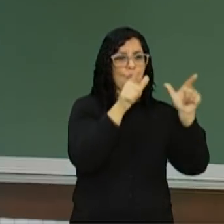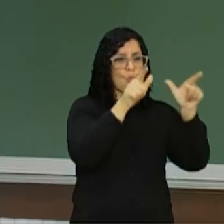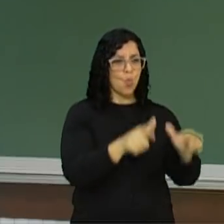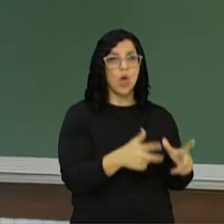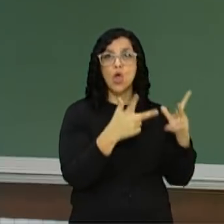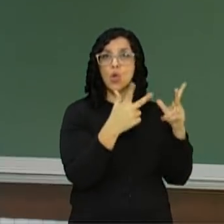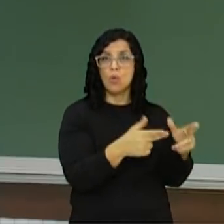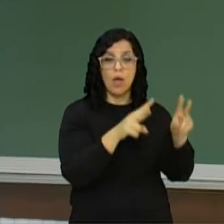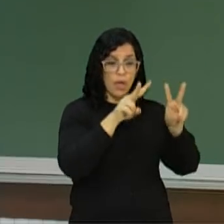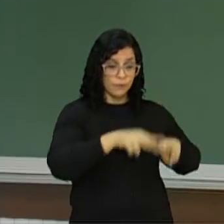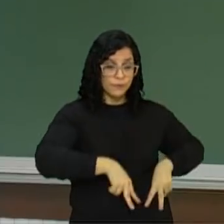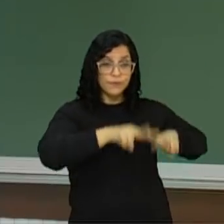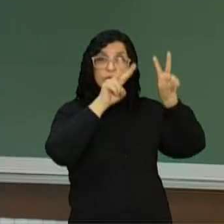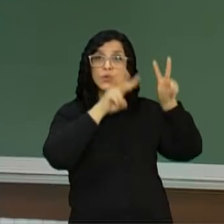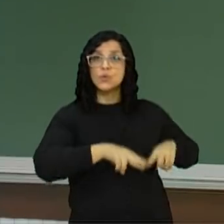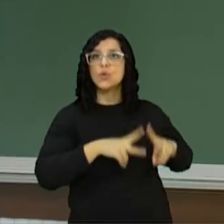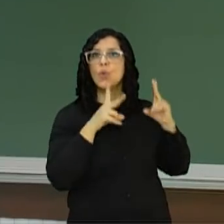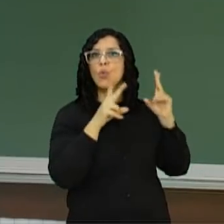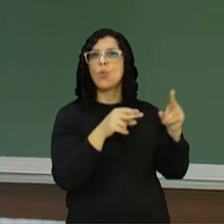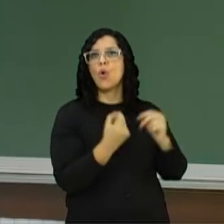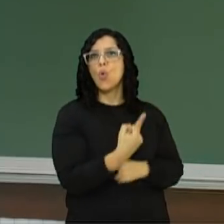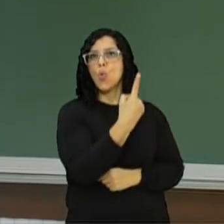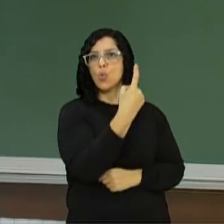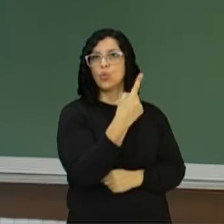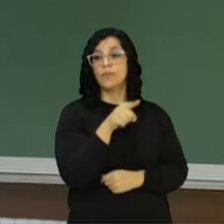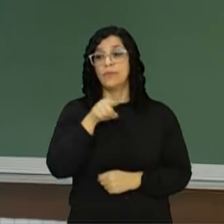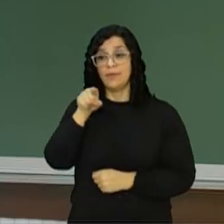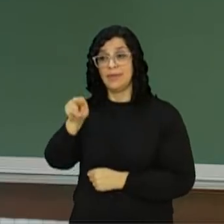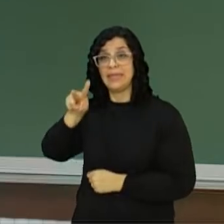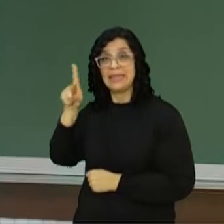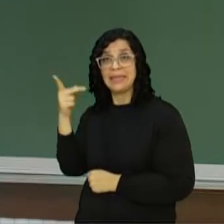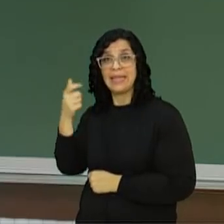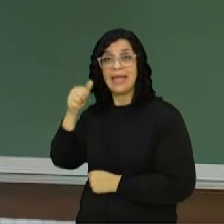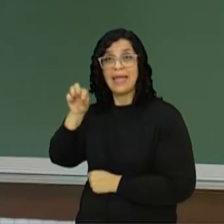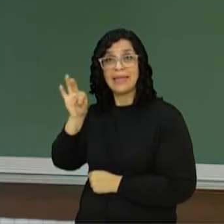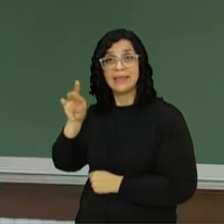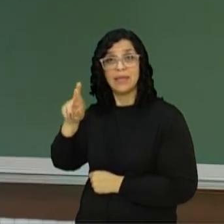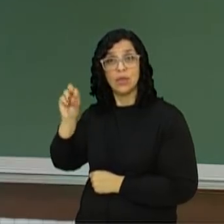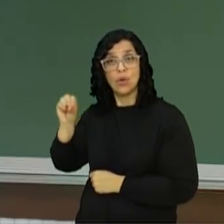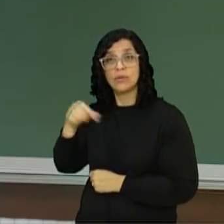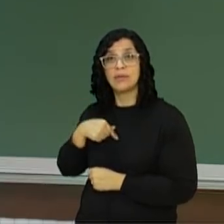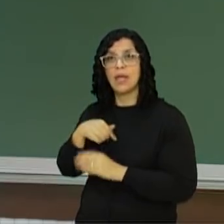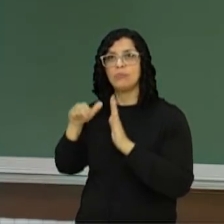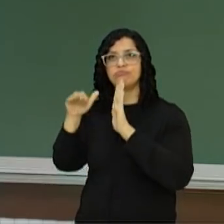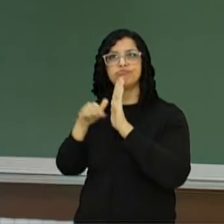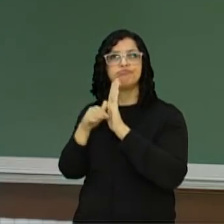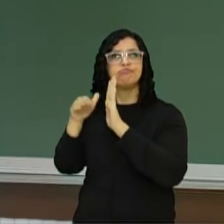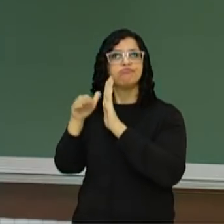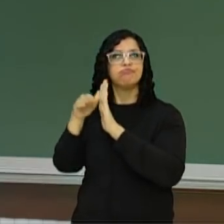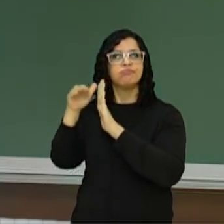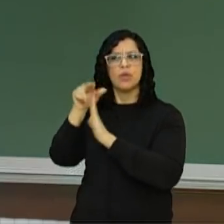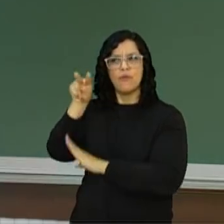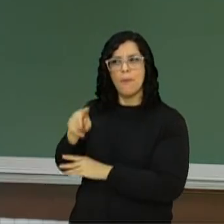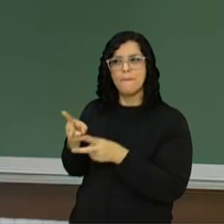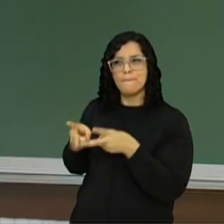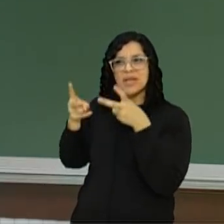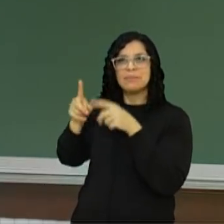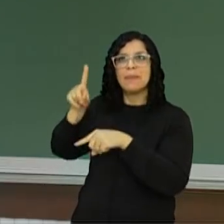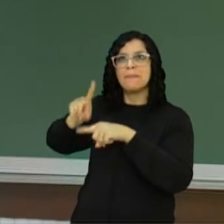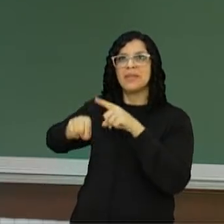fase. Visualmente, eu vejo uma coisa só. Heterogênea tem mais de uma fase.